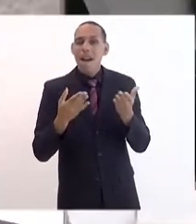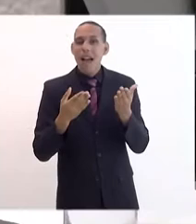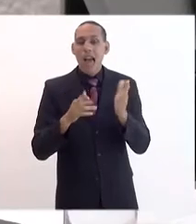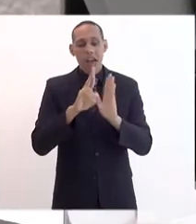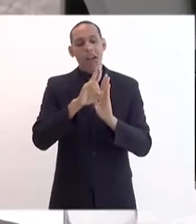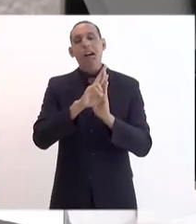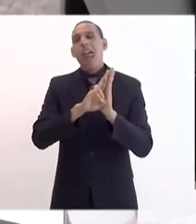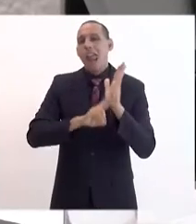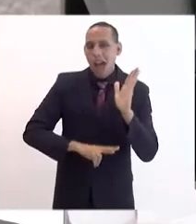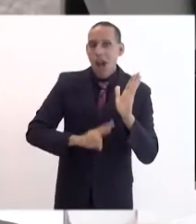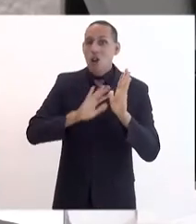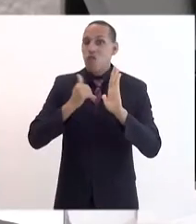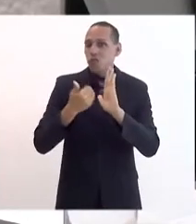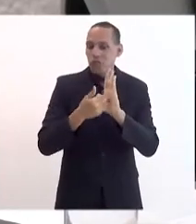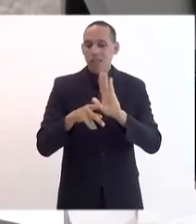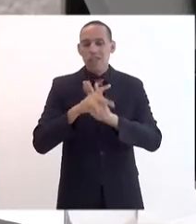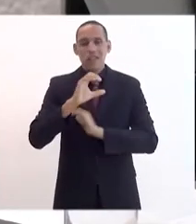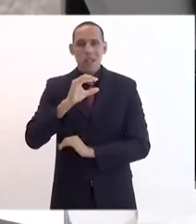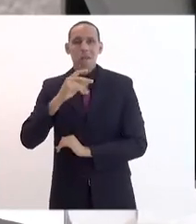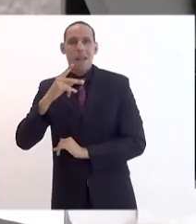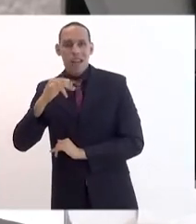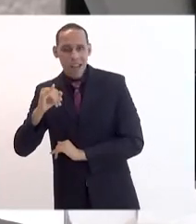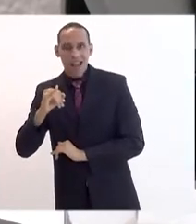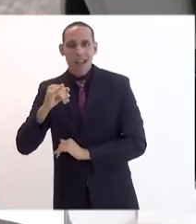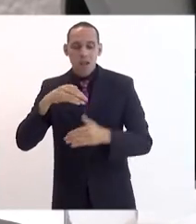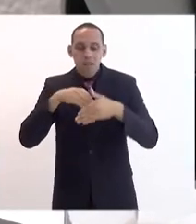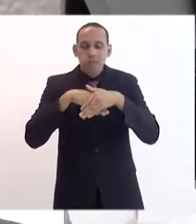integral da CPI. Porque